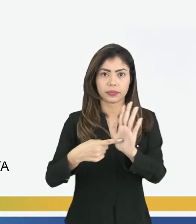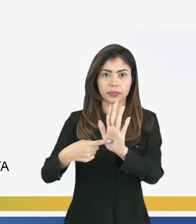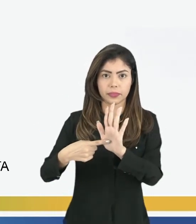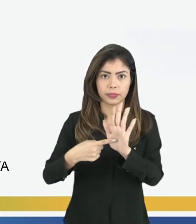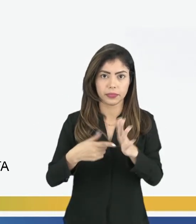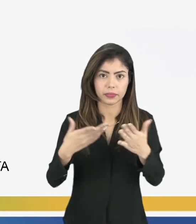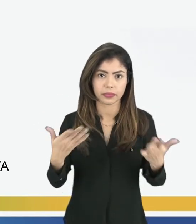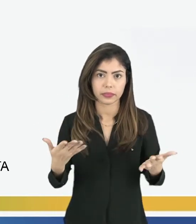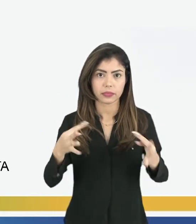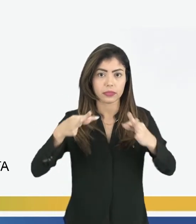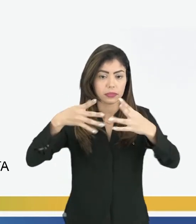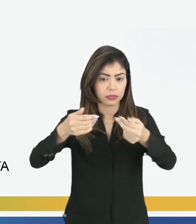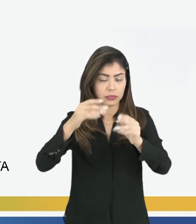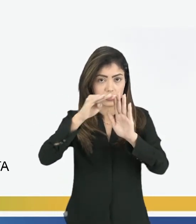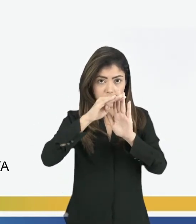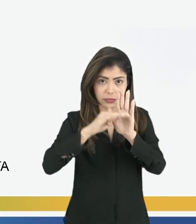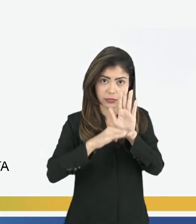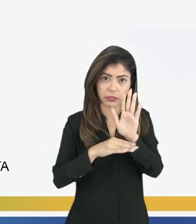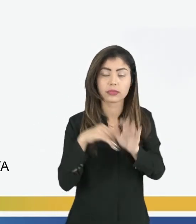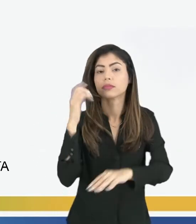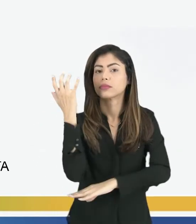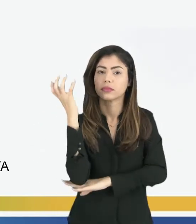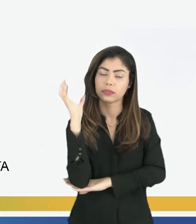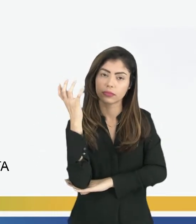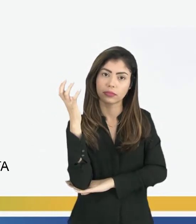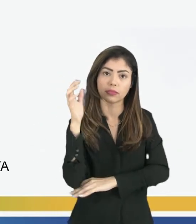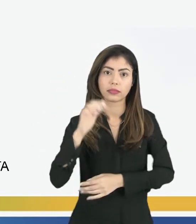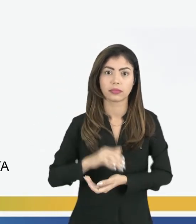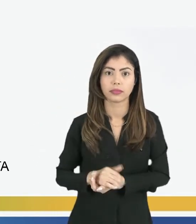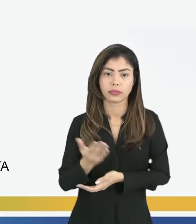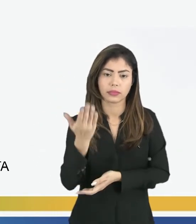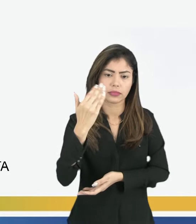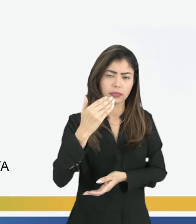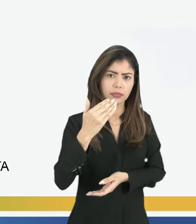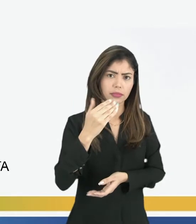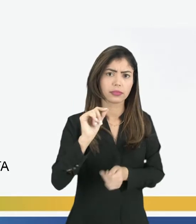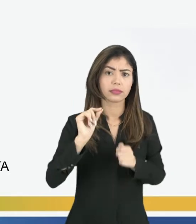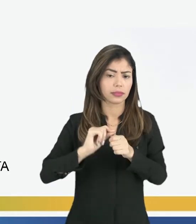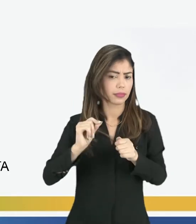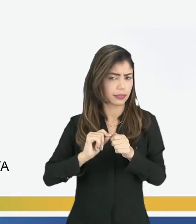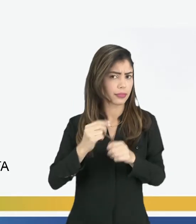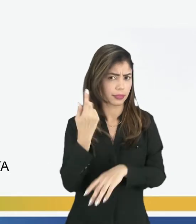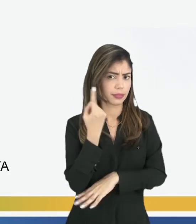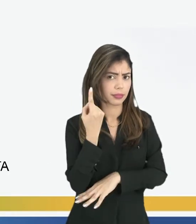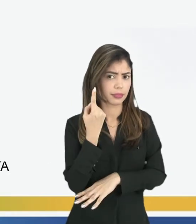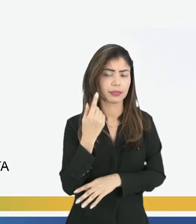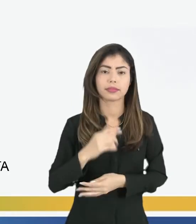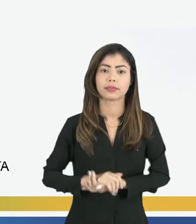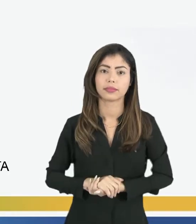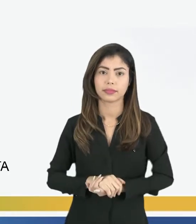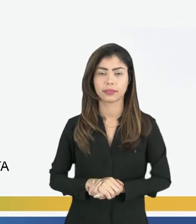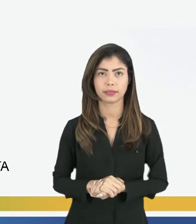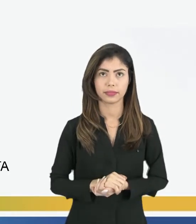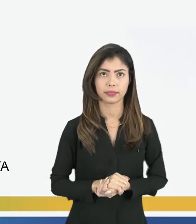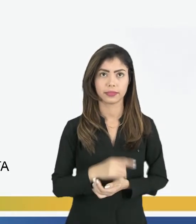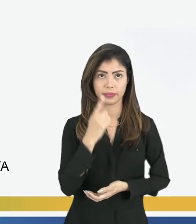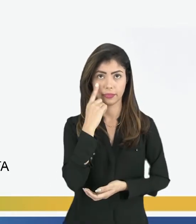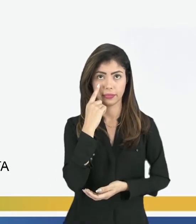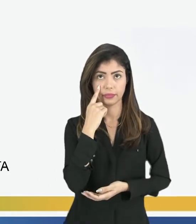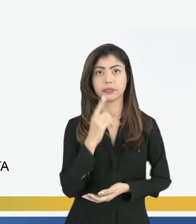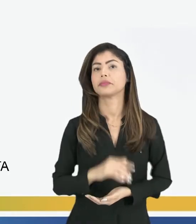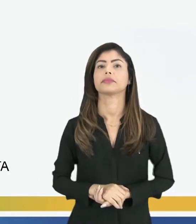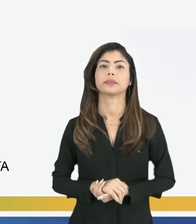vocês todas as partes da planta, vamos montar uma planta? Então, olha só.